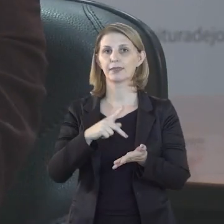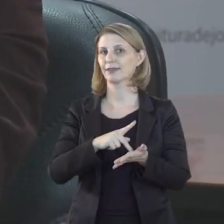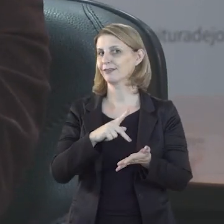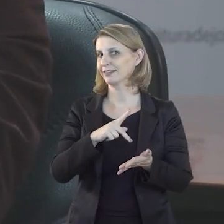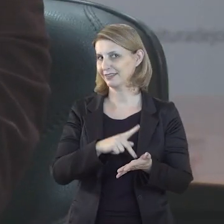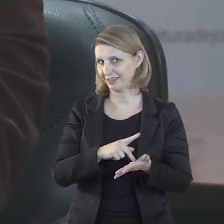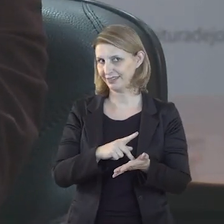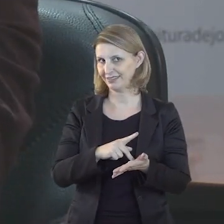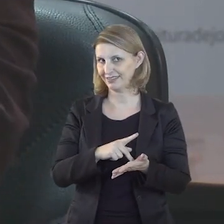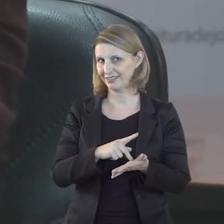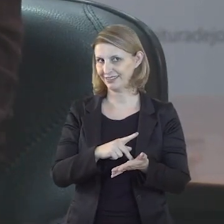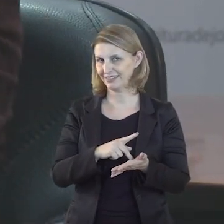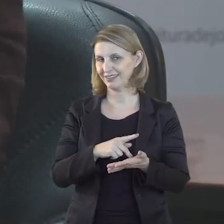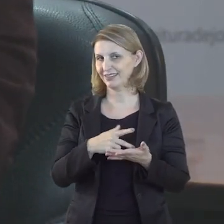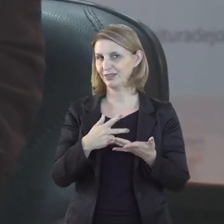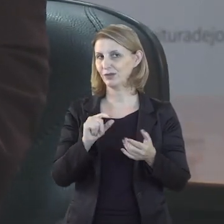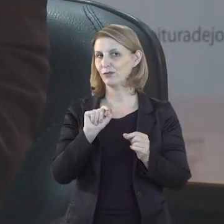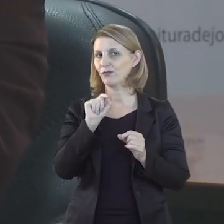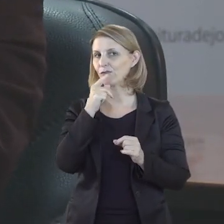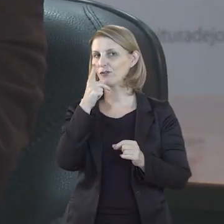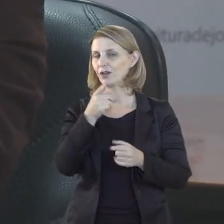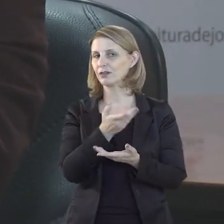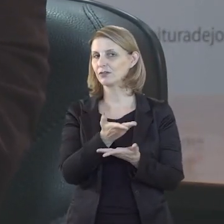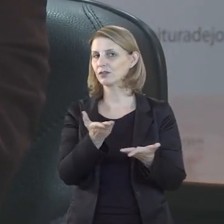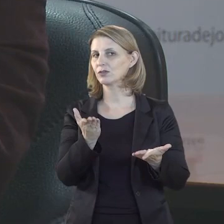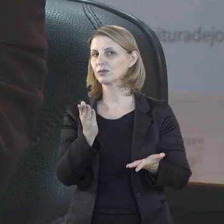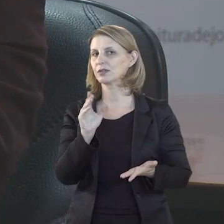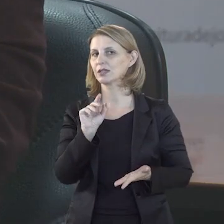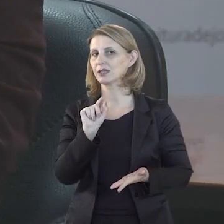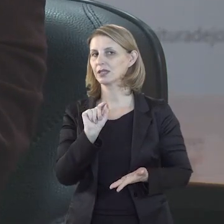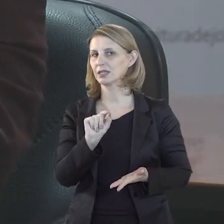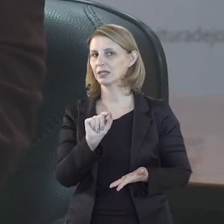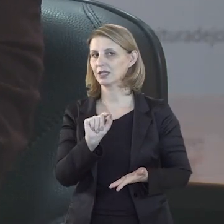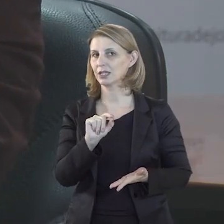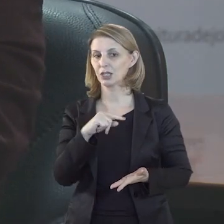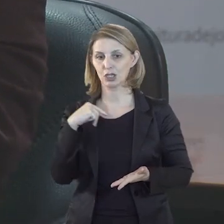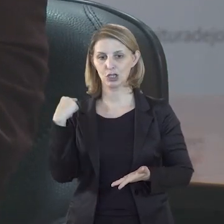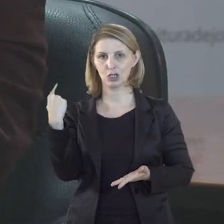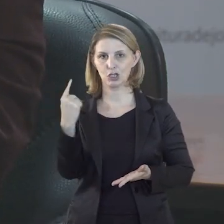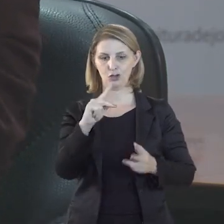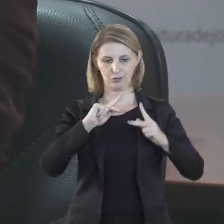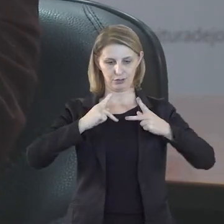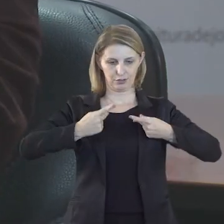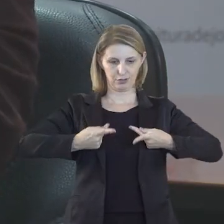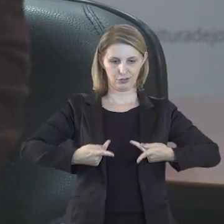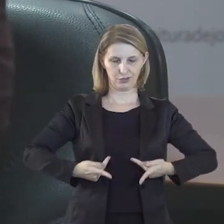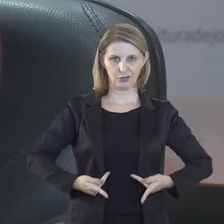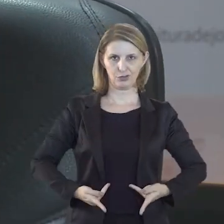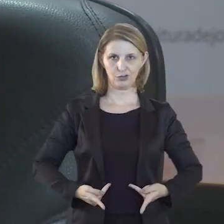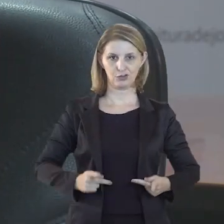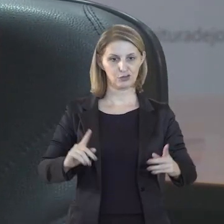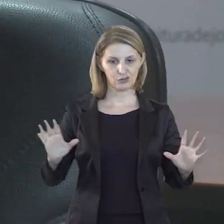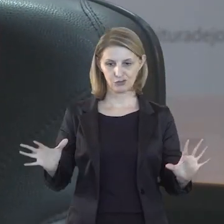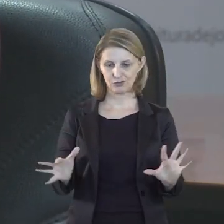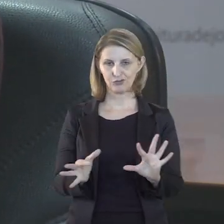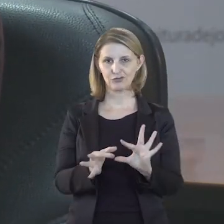eu preciso questionar isso. Porque, na verdade, vos digo,